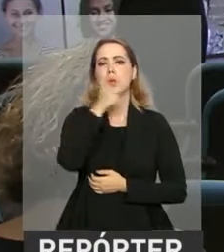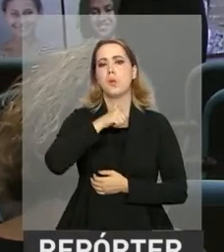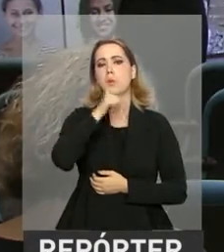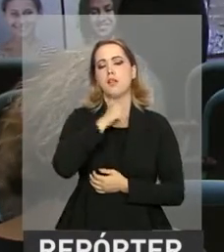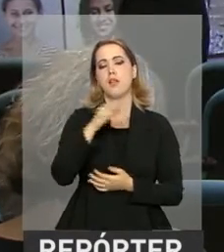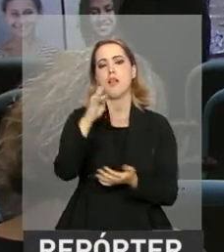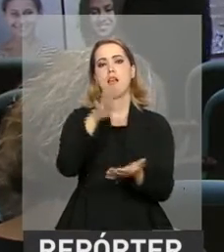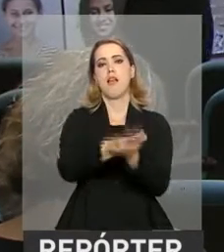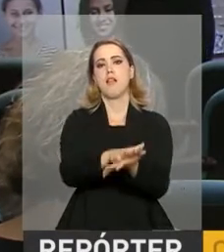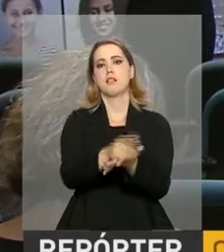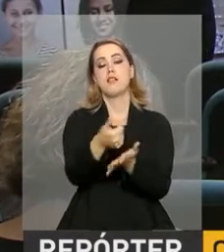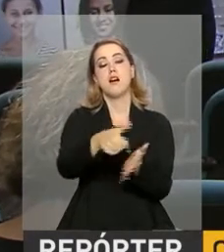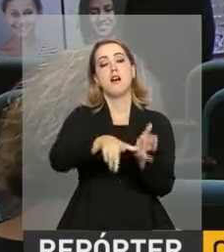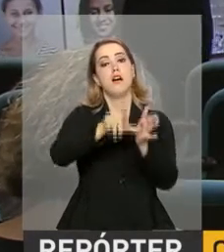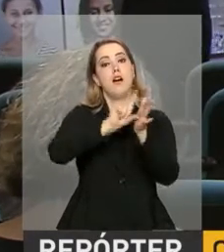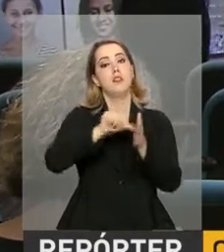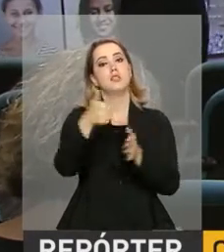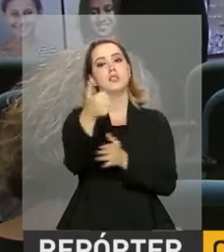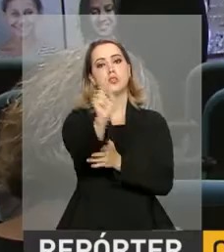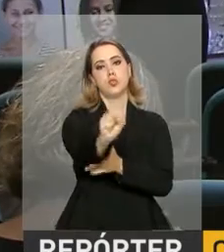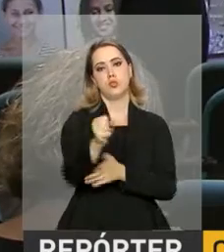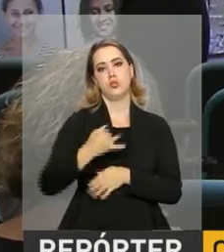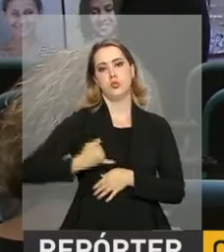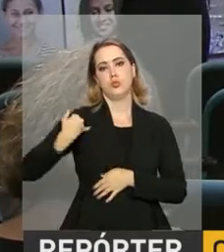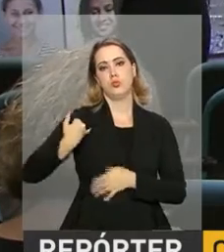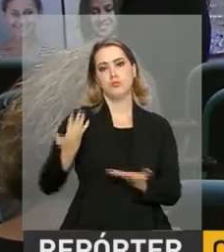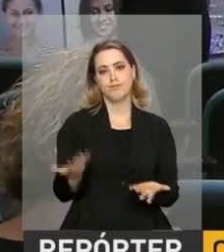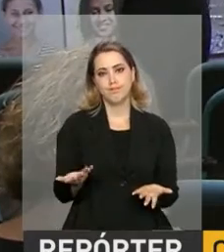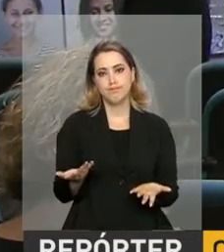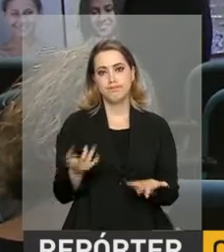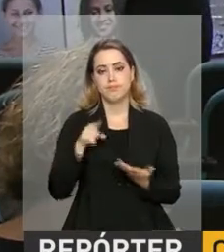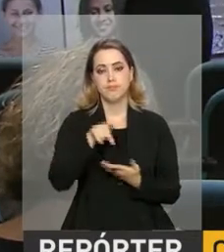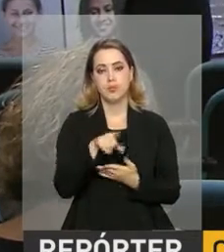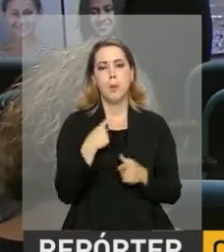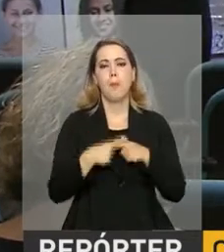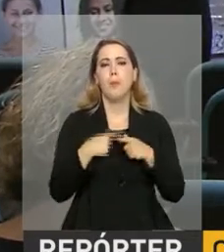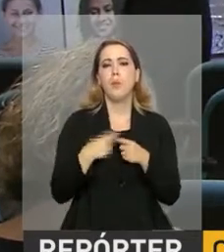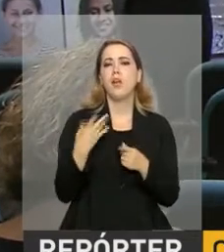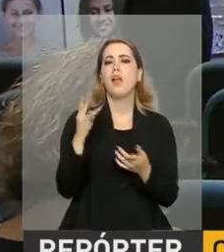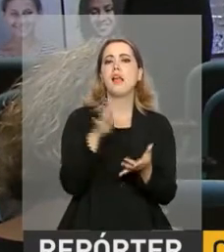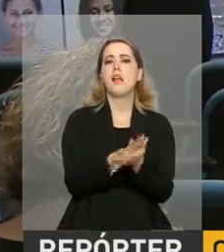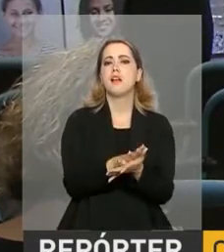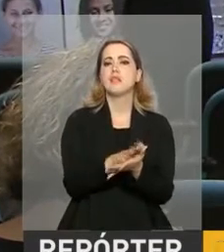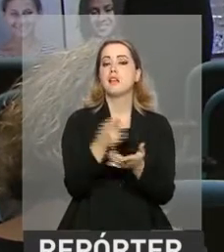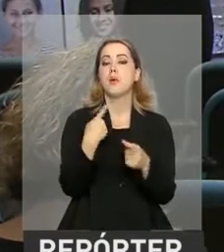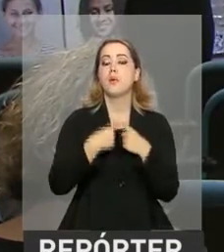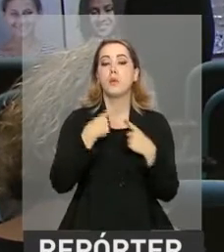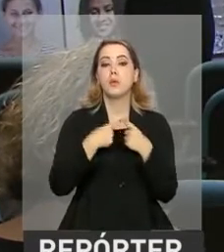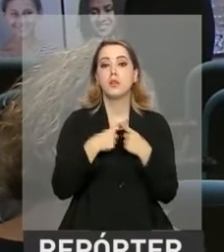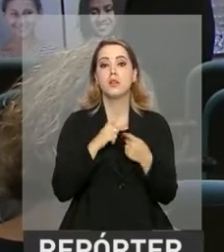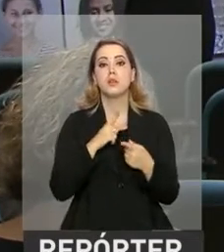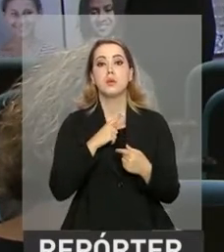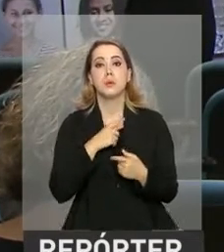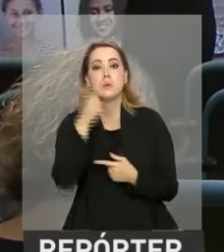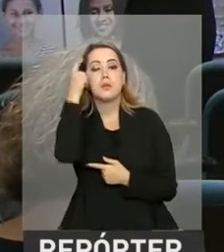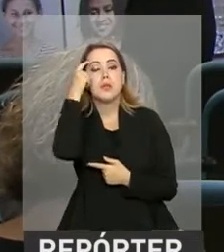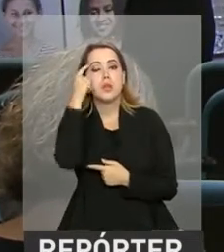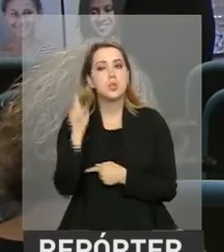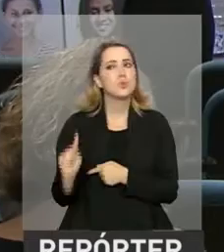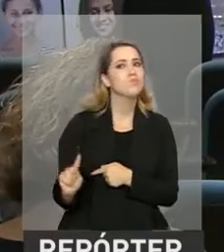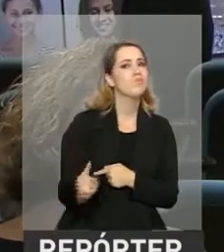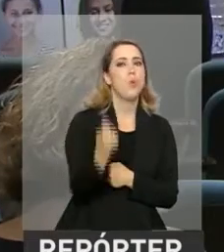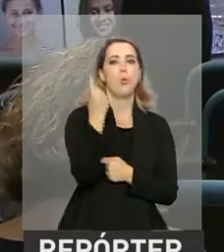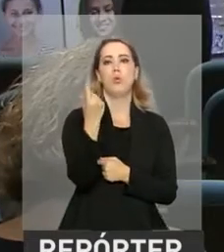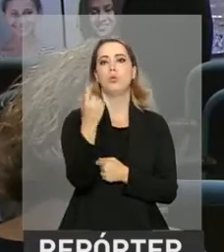de 800 mil meninas casadas antes dos 18 anos porque ela se casa muitas vezes elas se casam que elas entendam que essa é a única